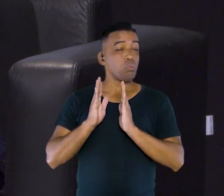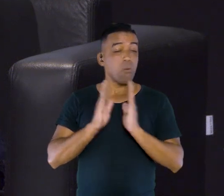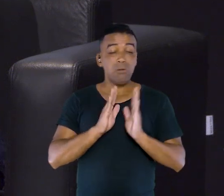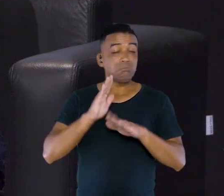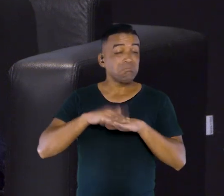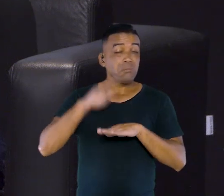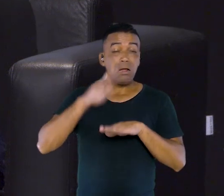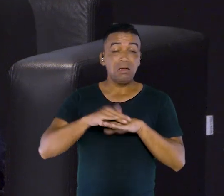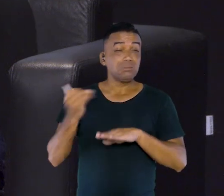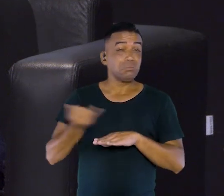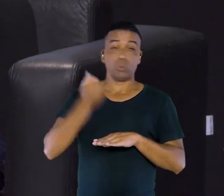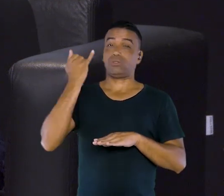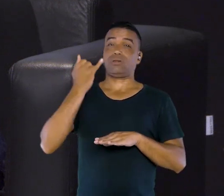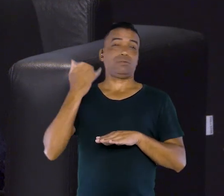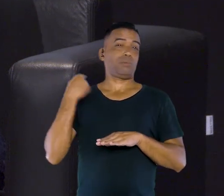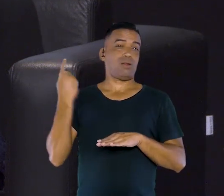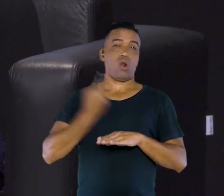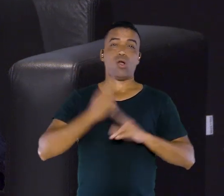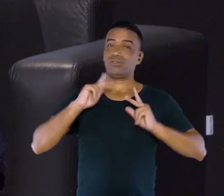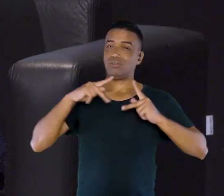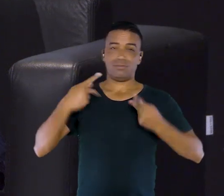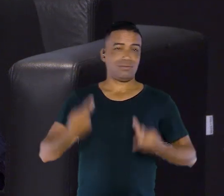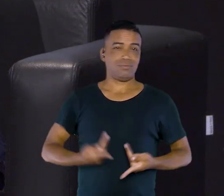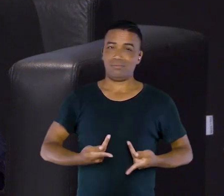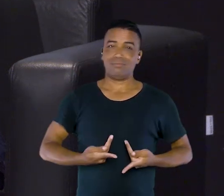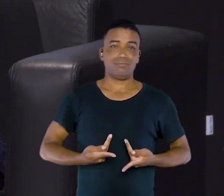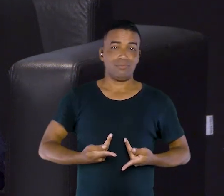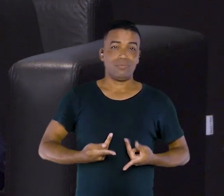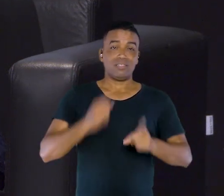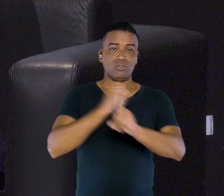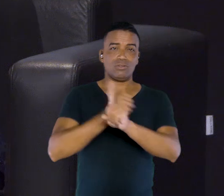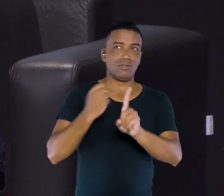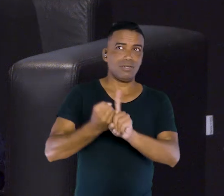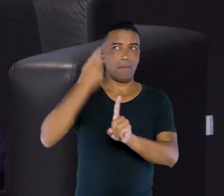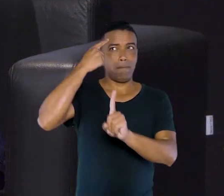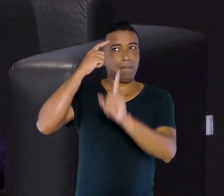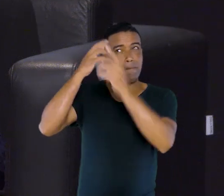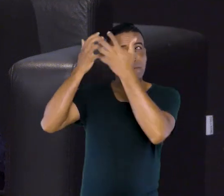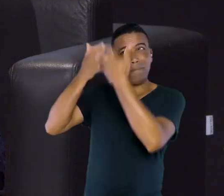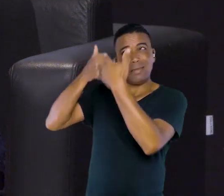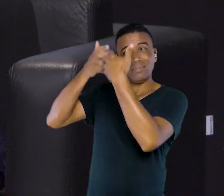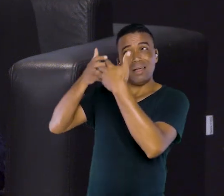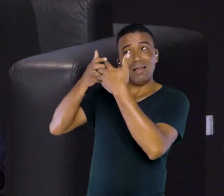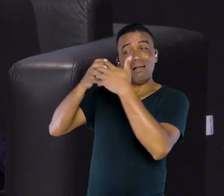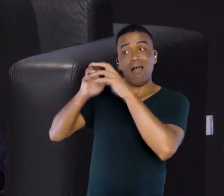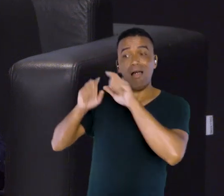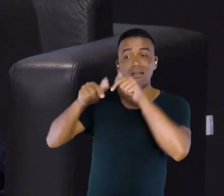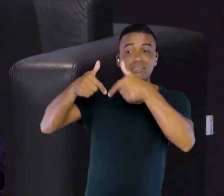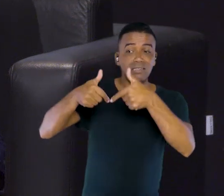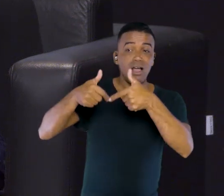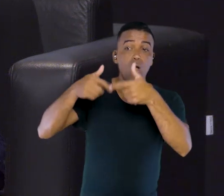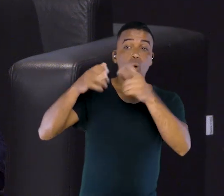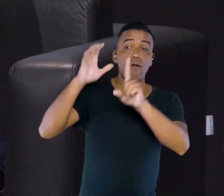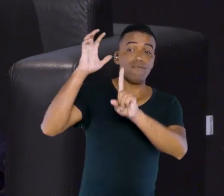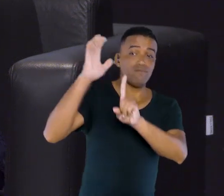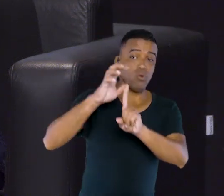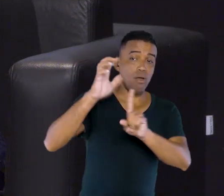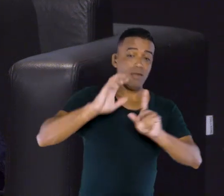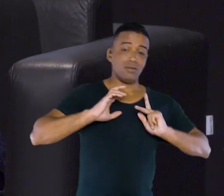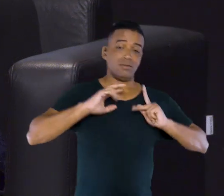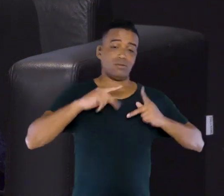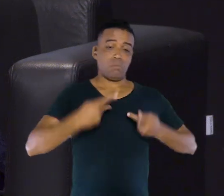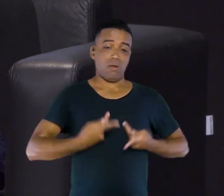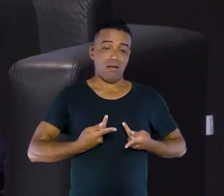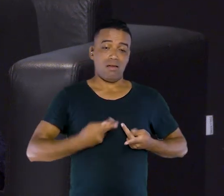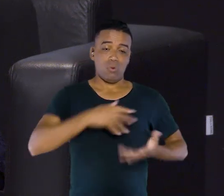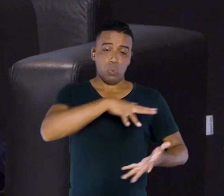único e importante, né, de a gente, como sociedade, repensar do que a gente está fazendo e o que a